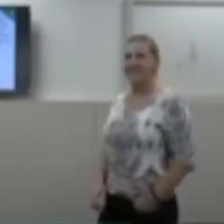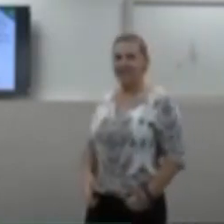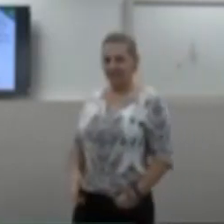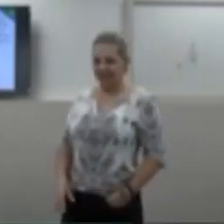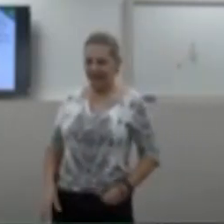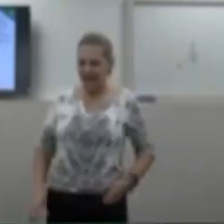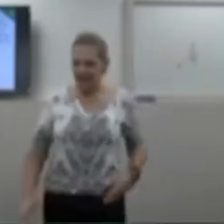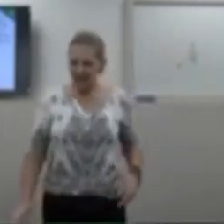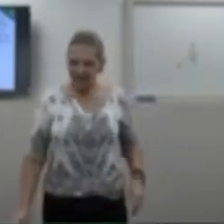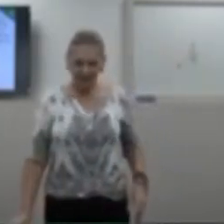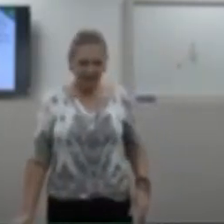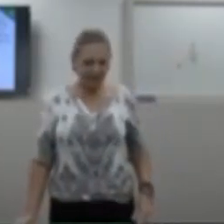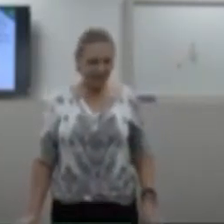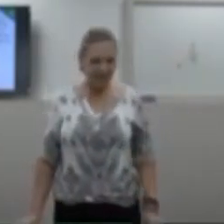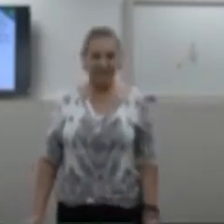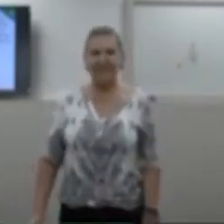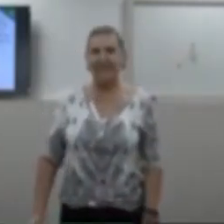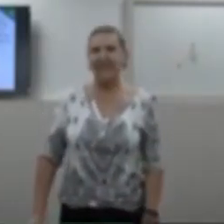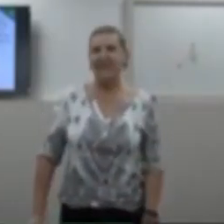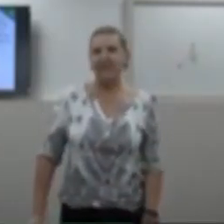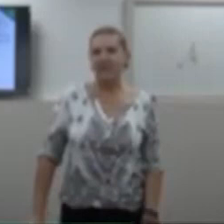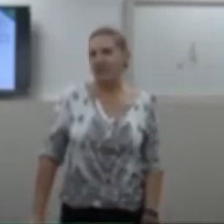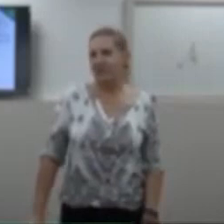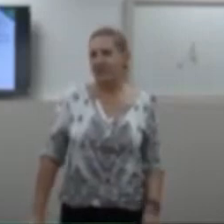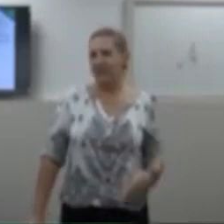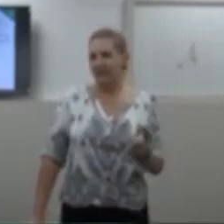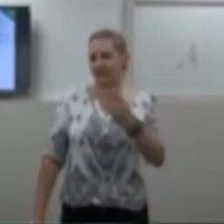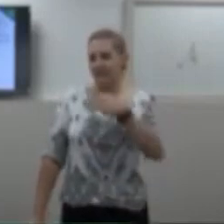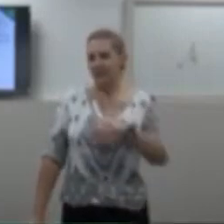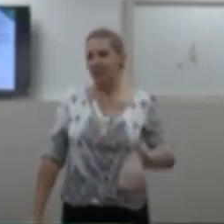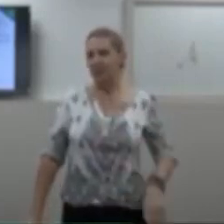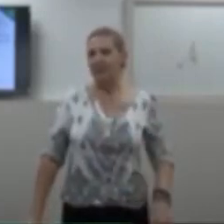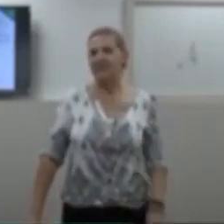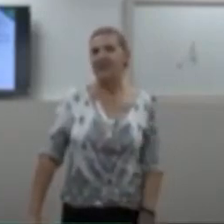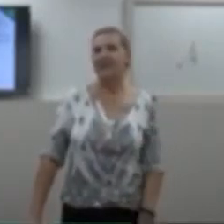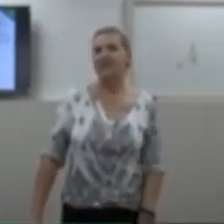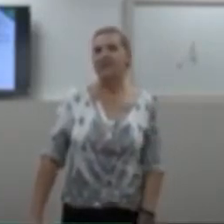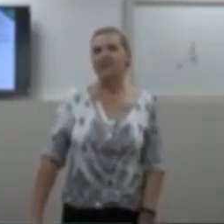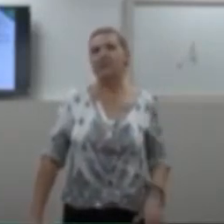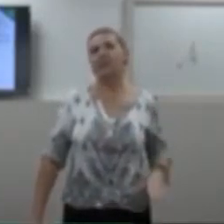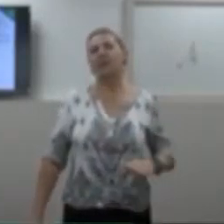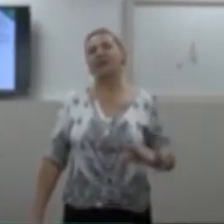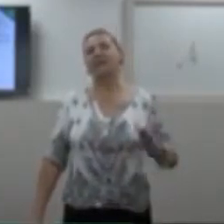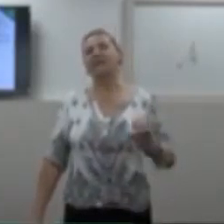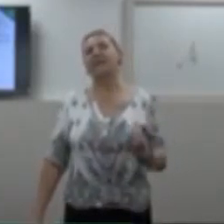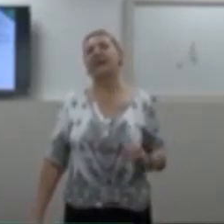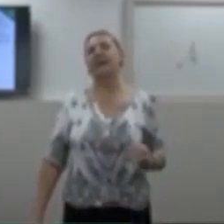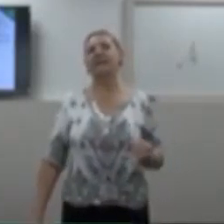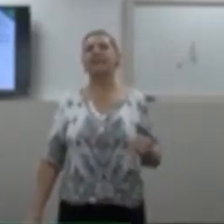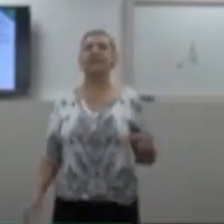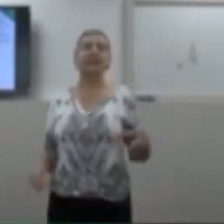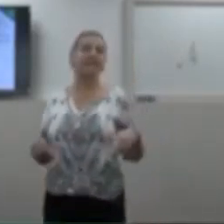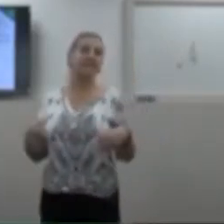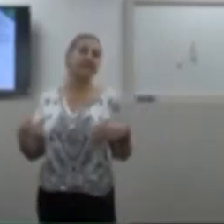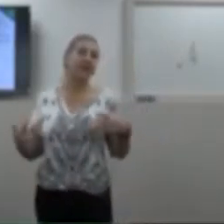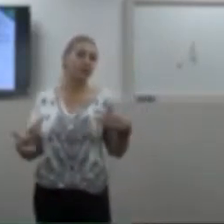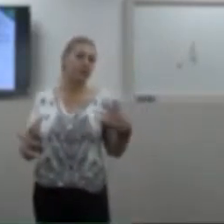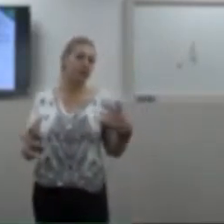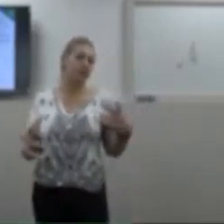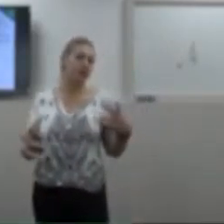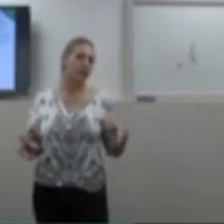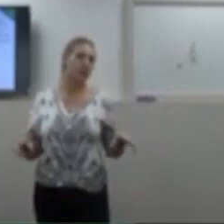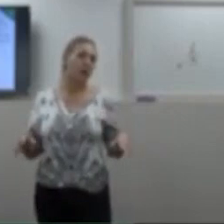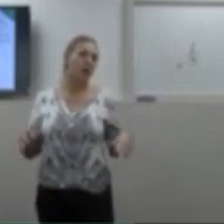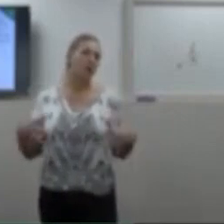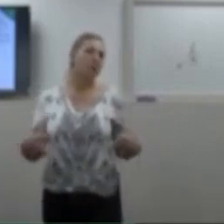Conseguiu? Você viu que legal? Isso é uma notícia, né? Notícia do ano passado, que a gente pegou lá na internet.